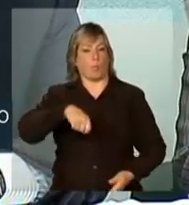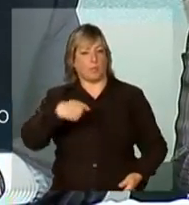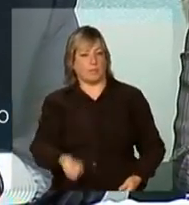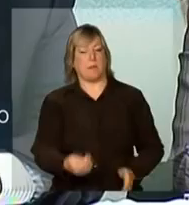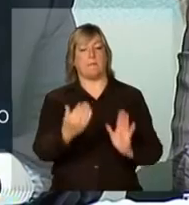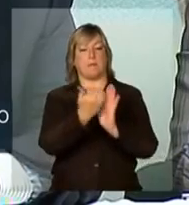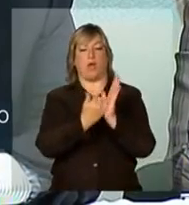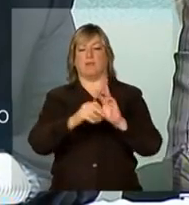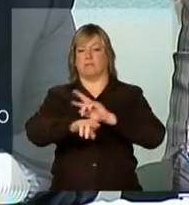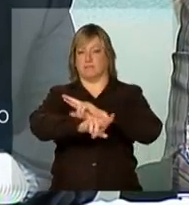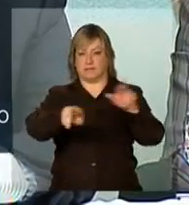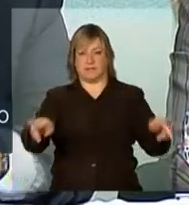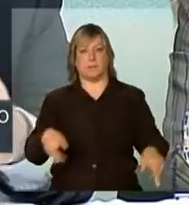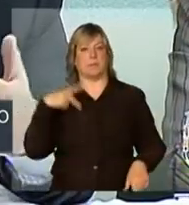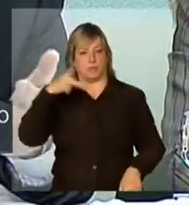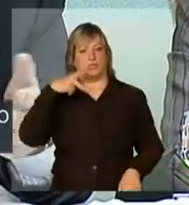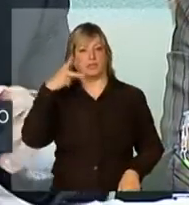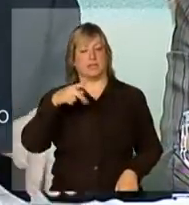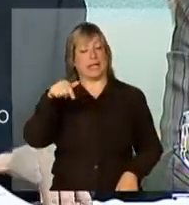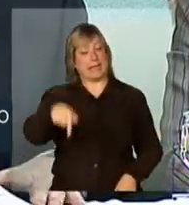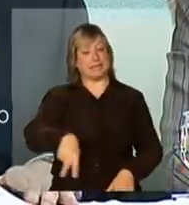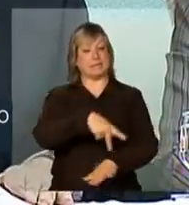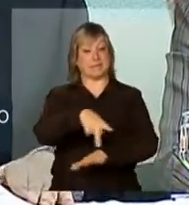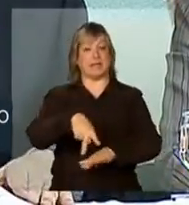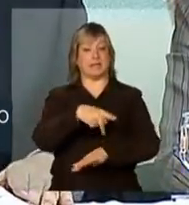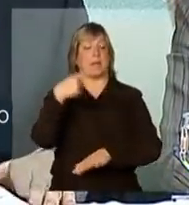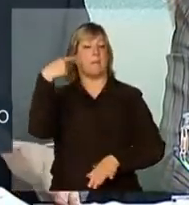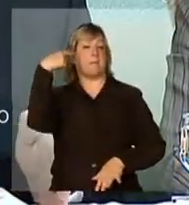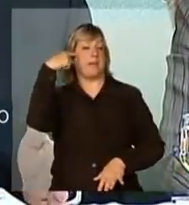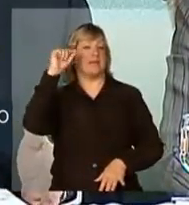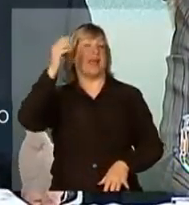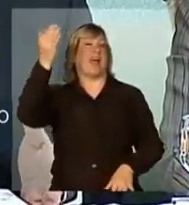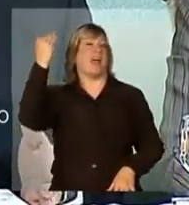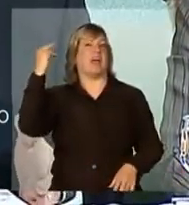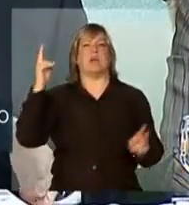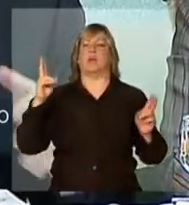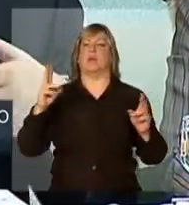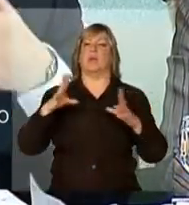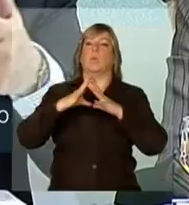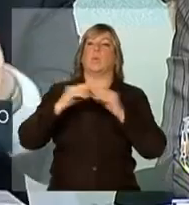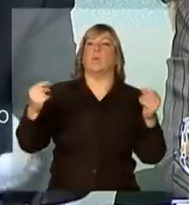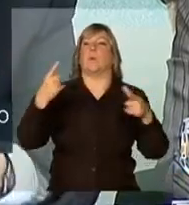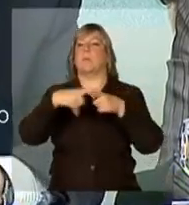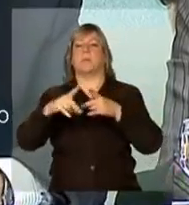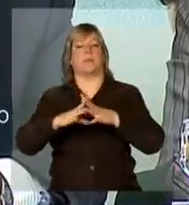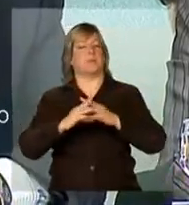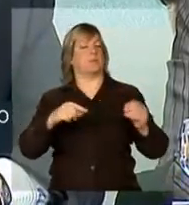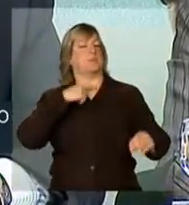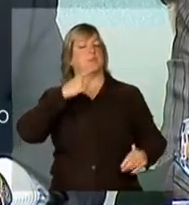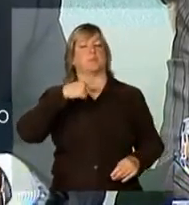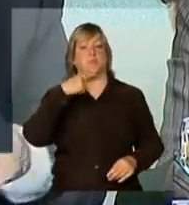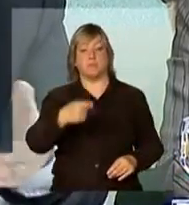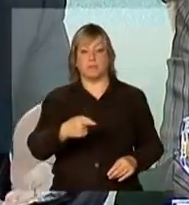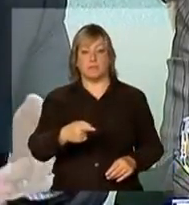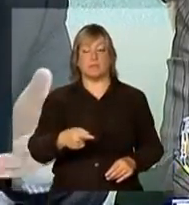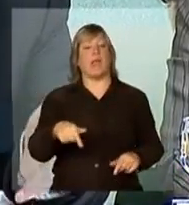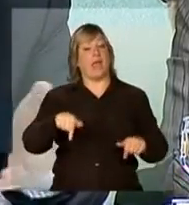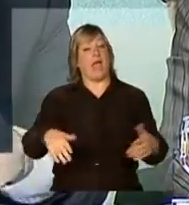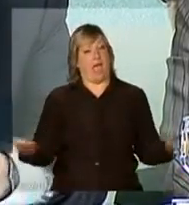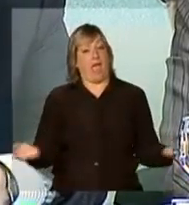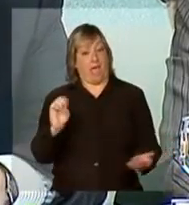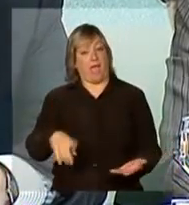Eh, o país que pensava que nunca ia poder resolver o problema da pobreza extrema. É